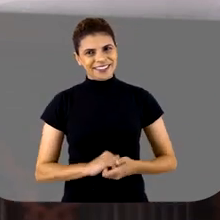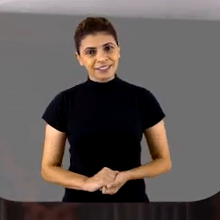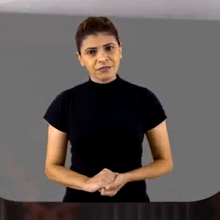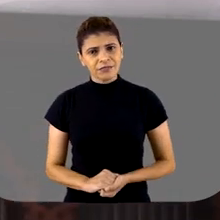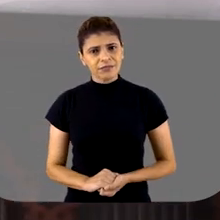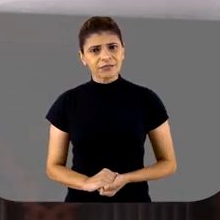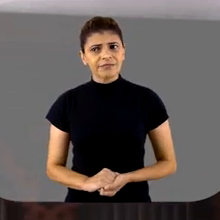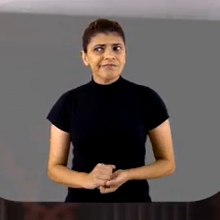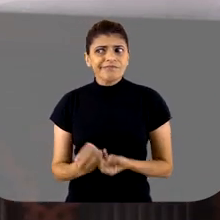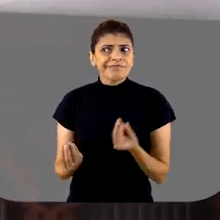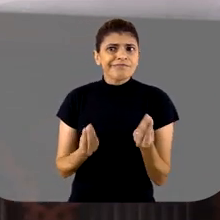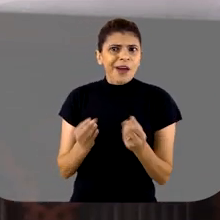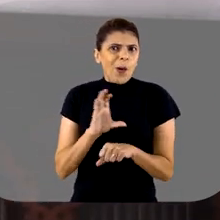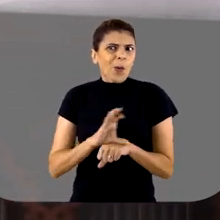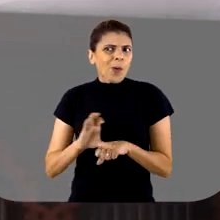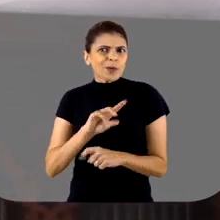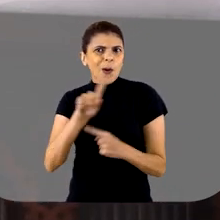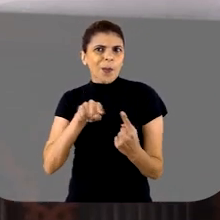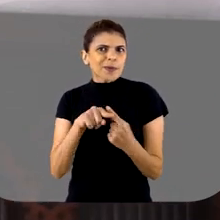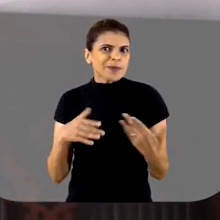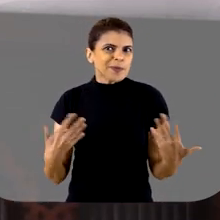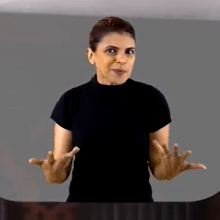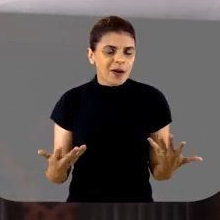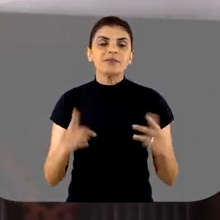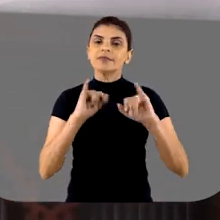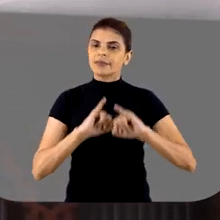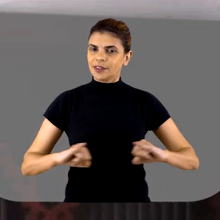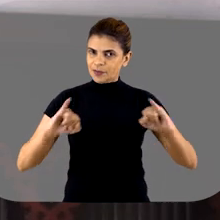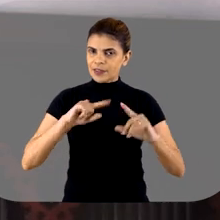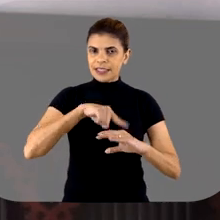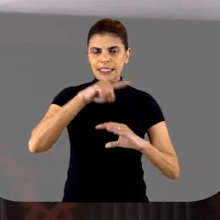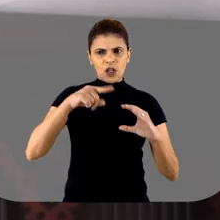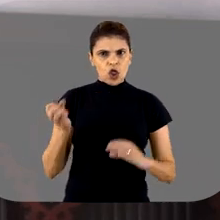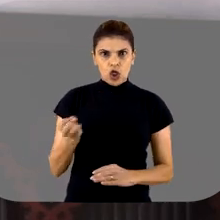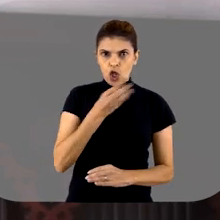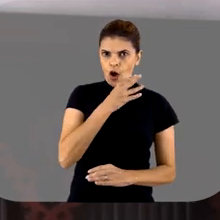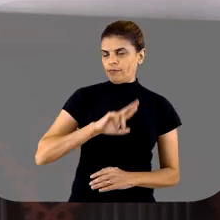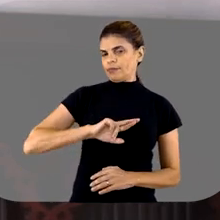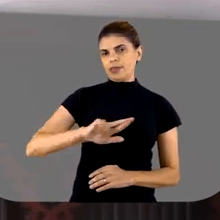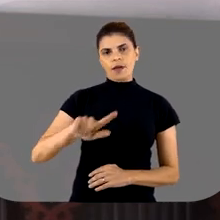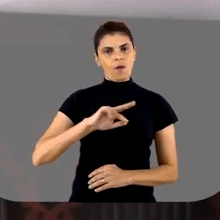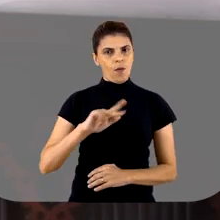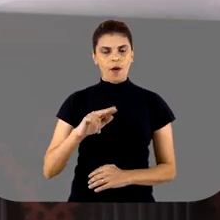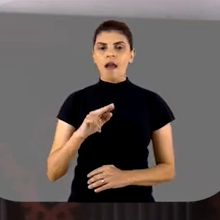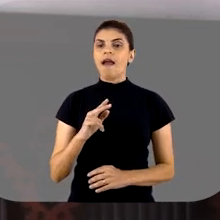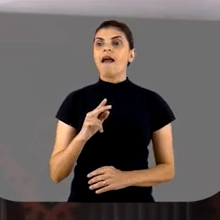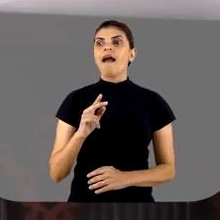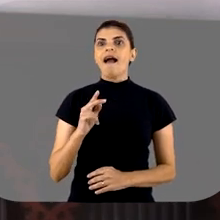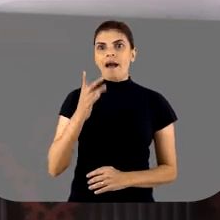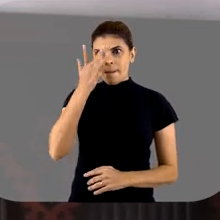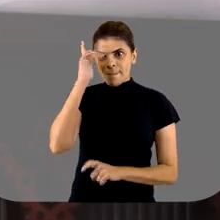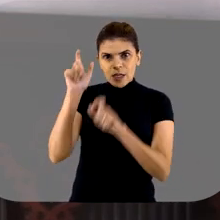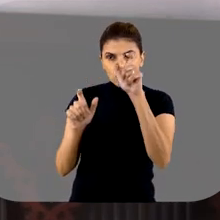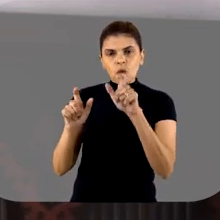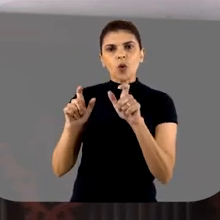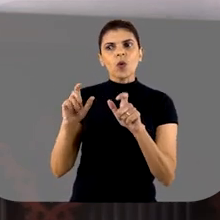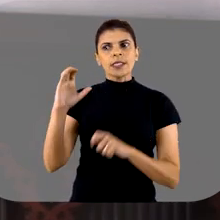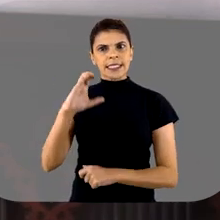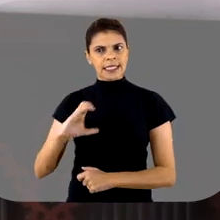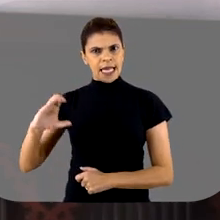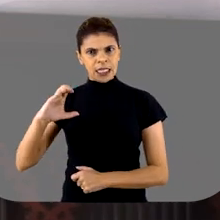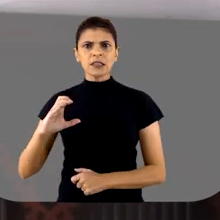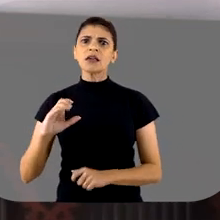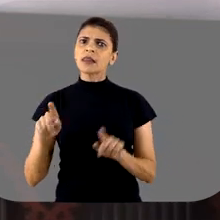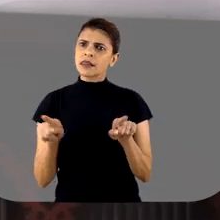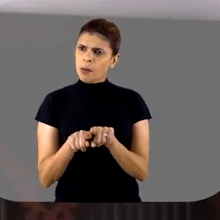por que esse curso? A questão da divulgação científica não é nova, né? Inclusive, por que um cientista fazer divulgação científica